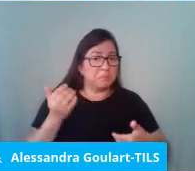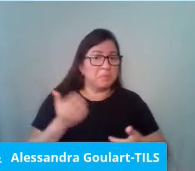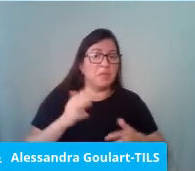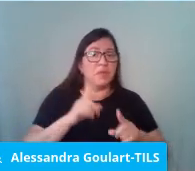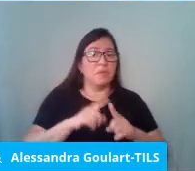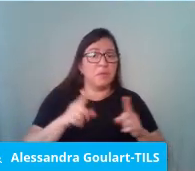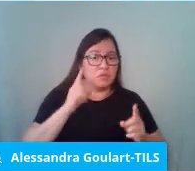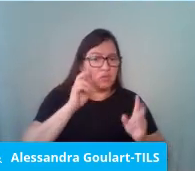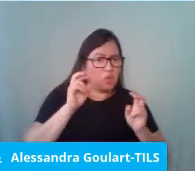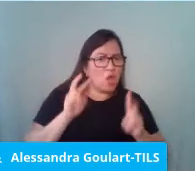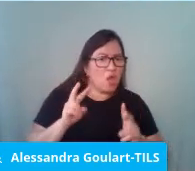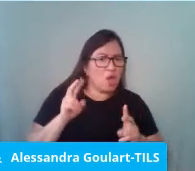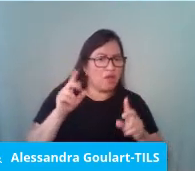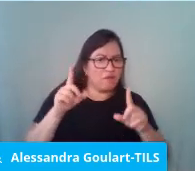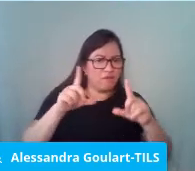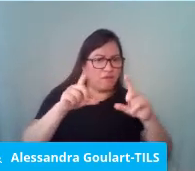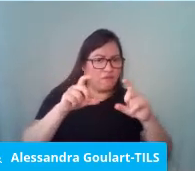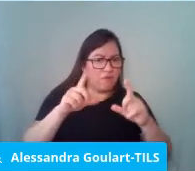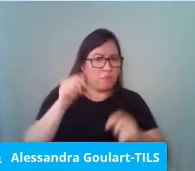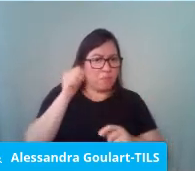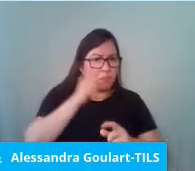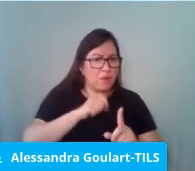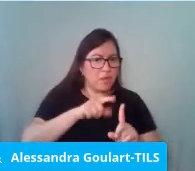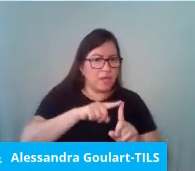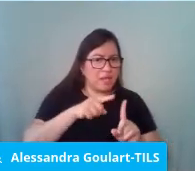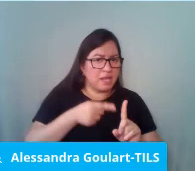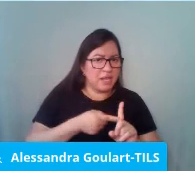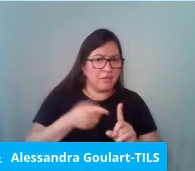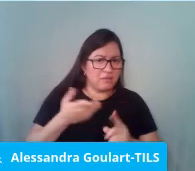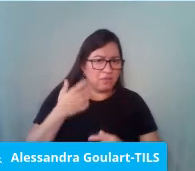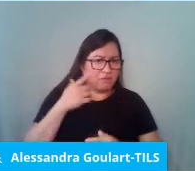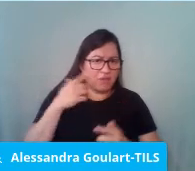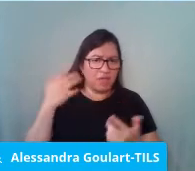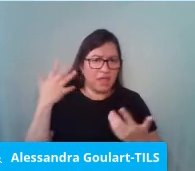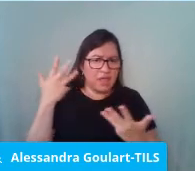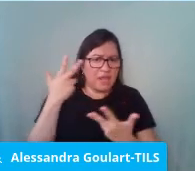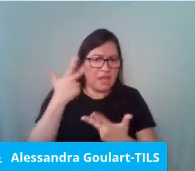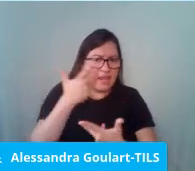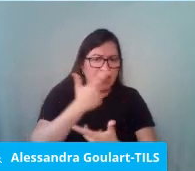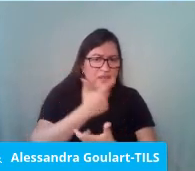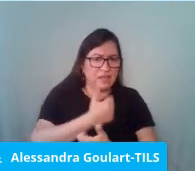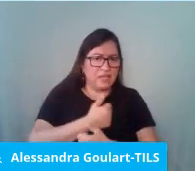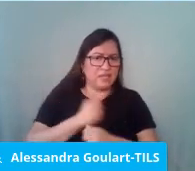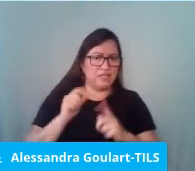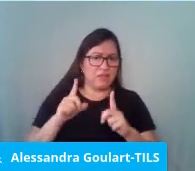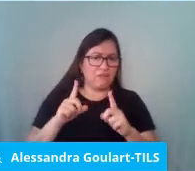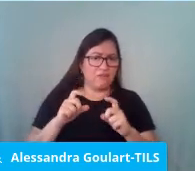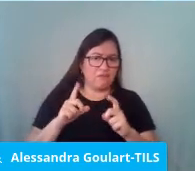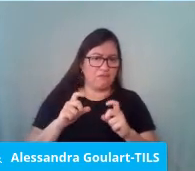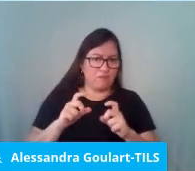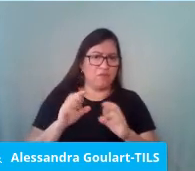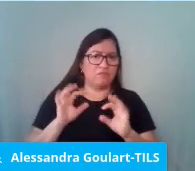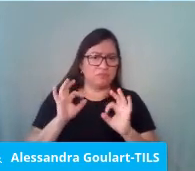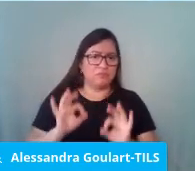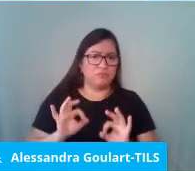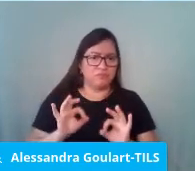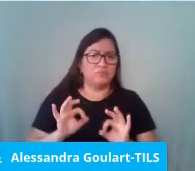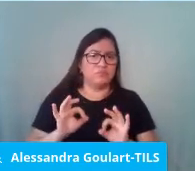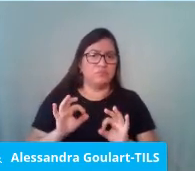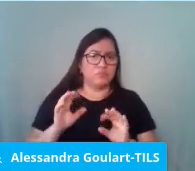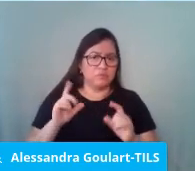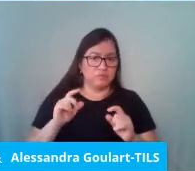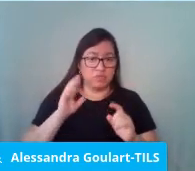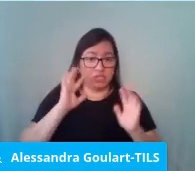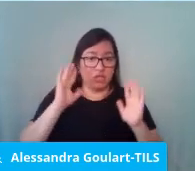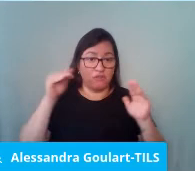gestante linda, a gente olha para essa mulher e aí a gente se preocupa, mas a gente se esquece de olhar muitas vezes para o que vem antes, né? O